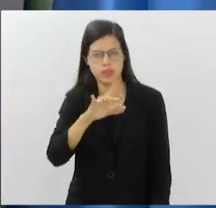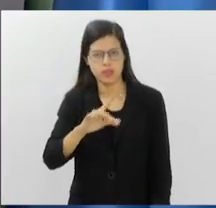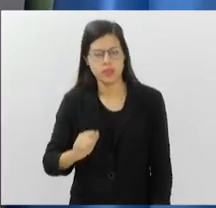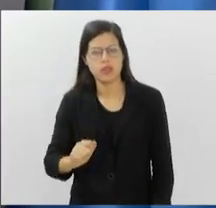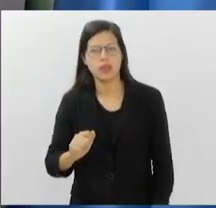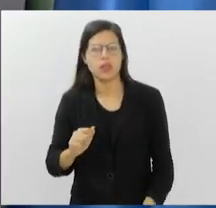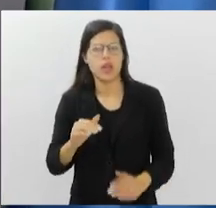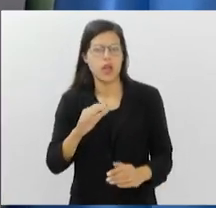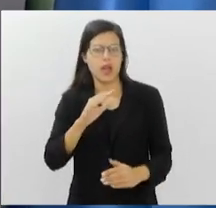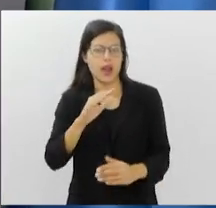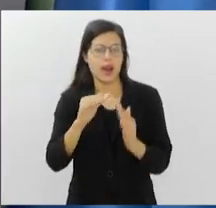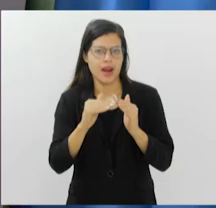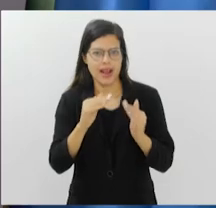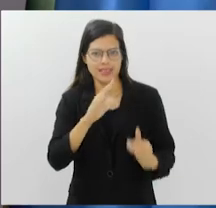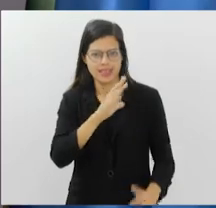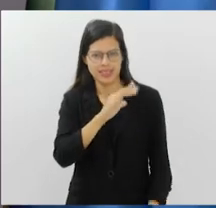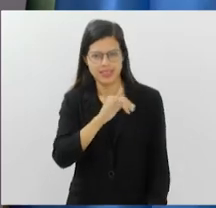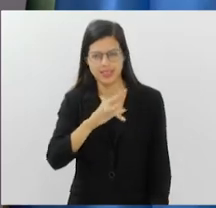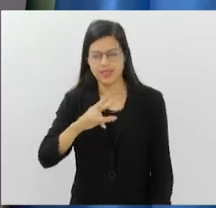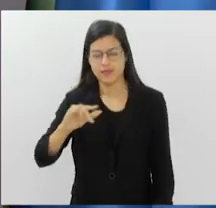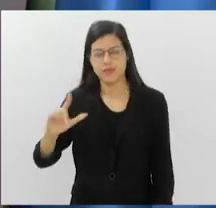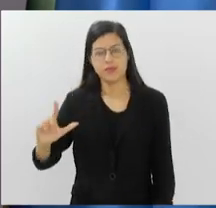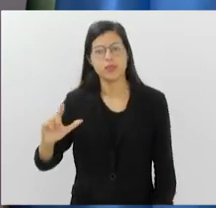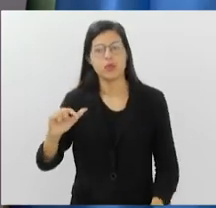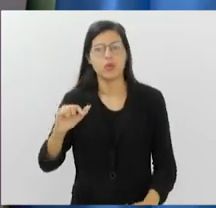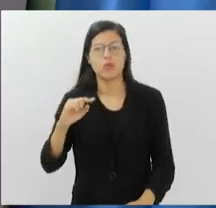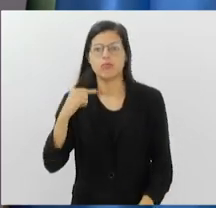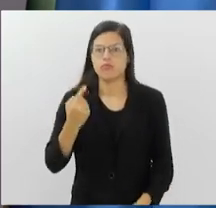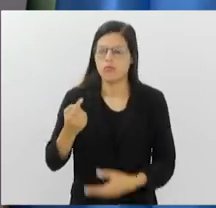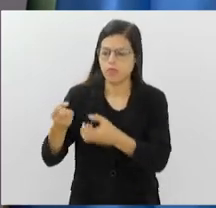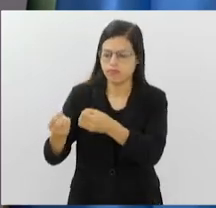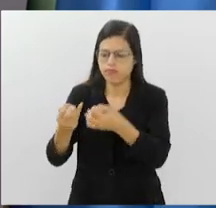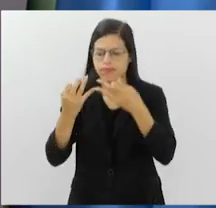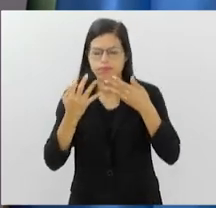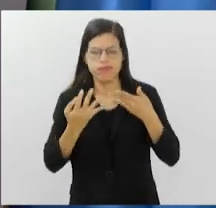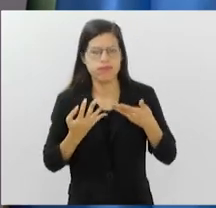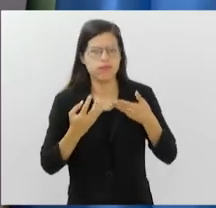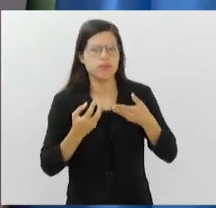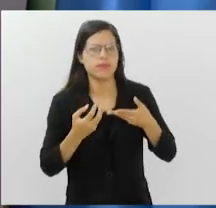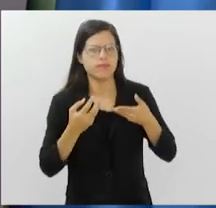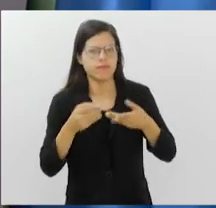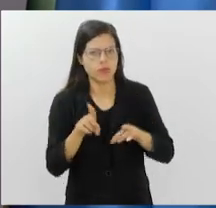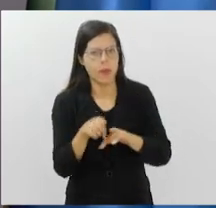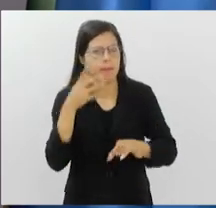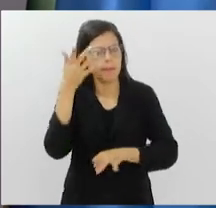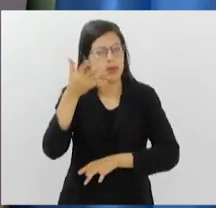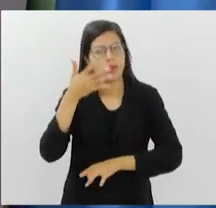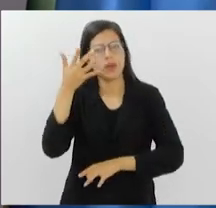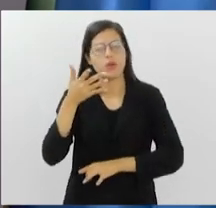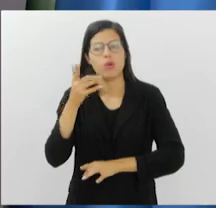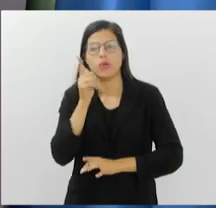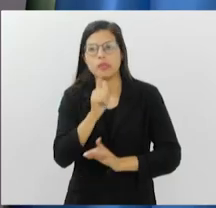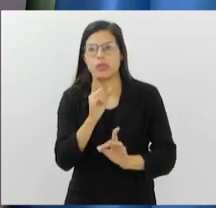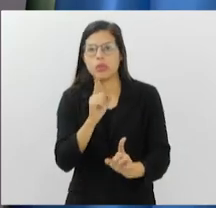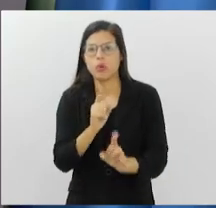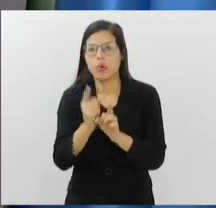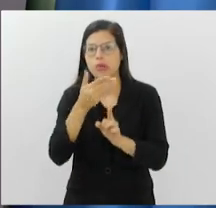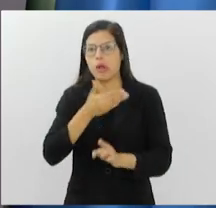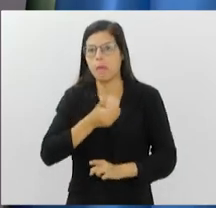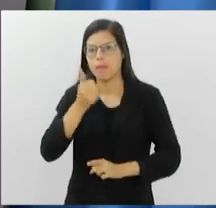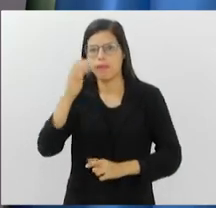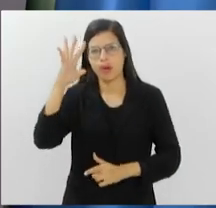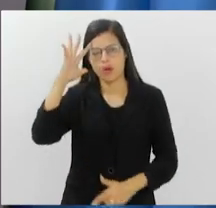que, ouvindo, escutando-nos uns aos outros, pudéssemos encontrar as melhores soluções. E o que